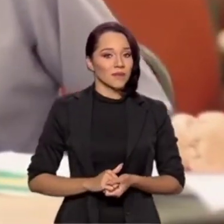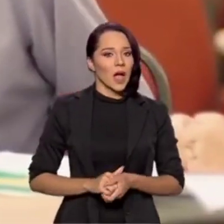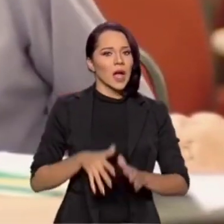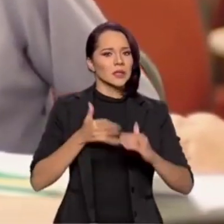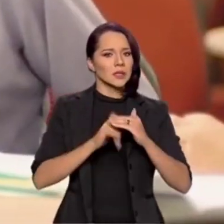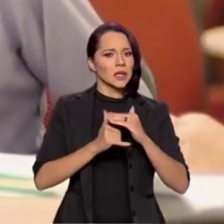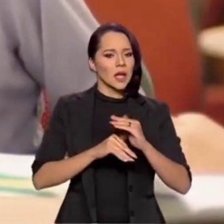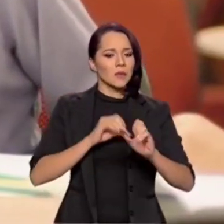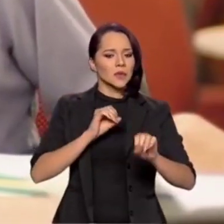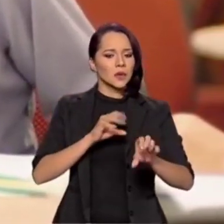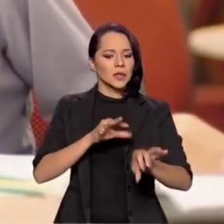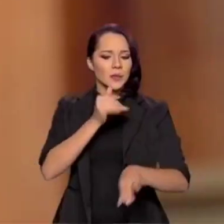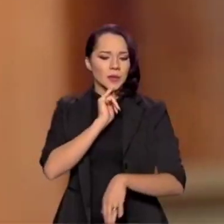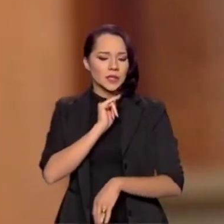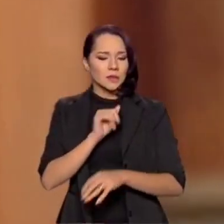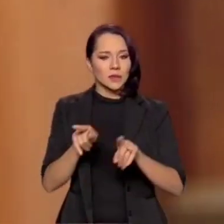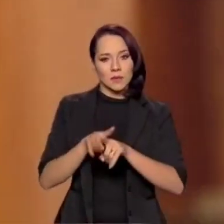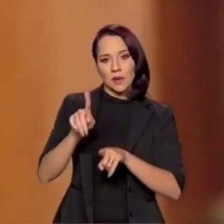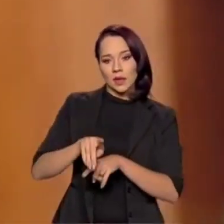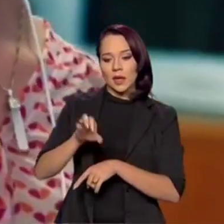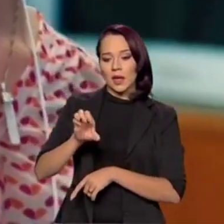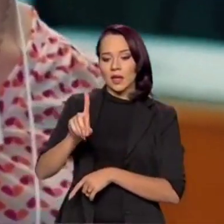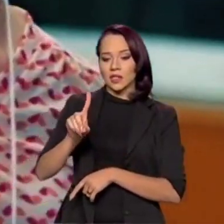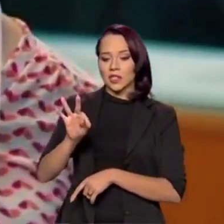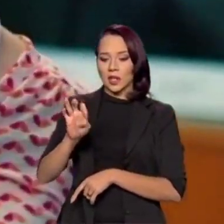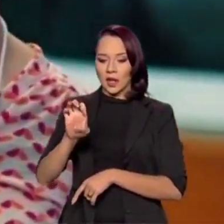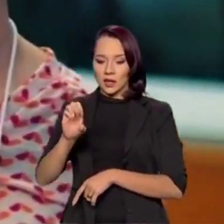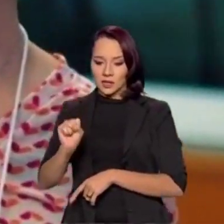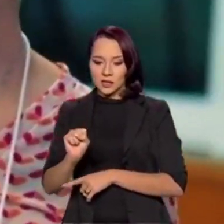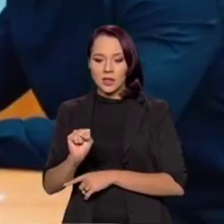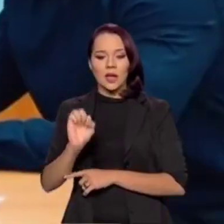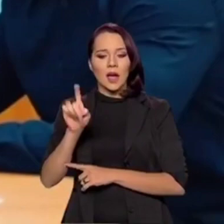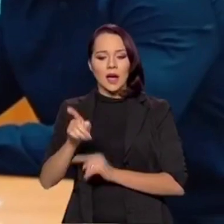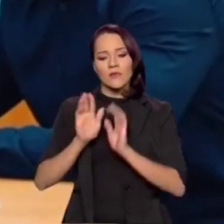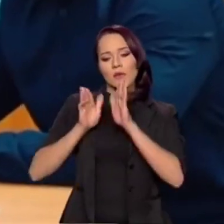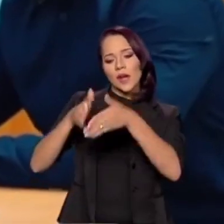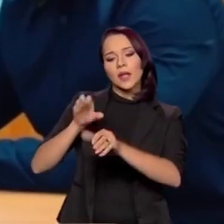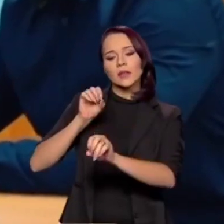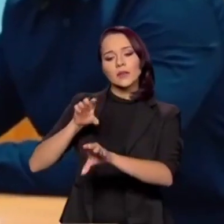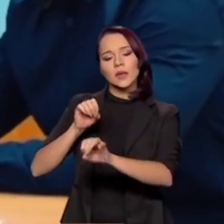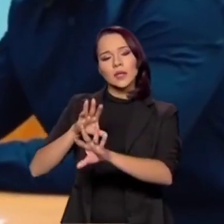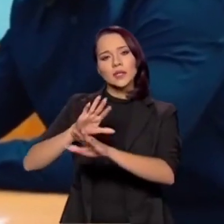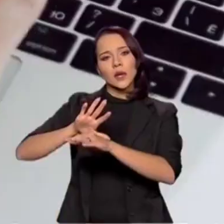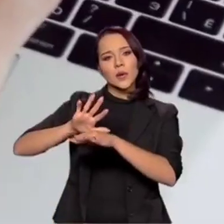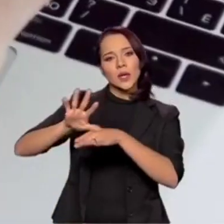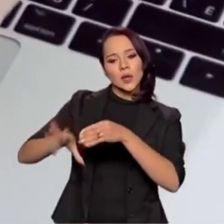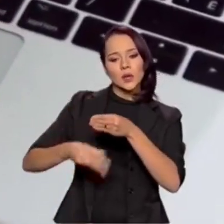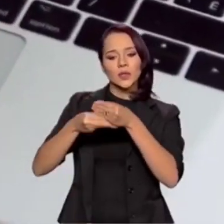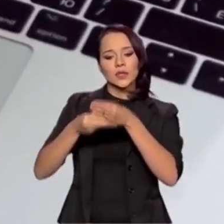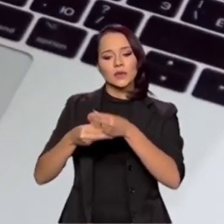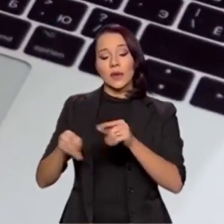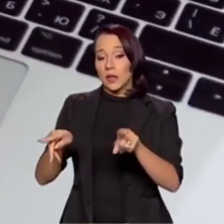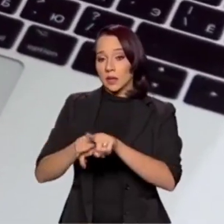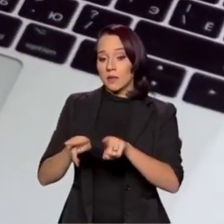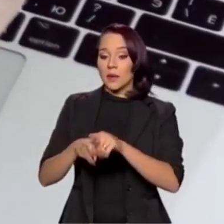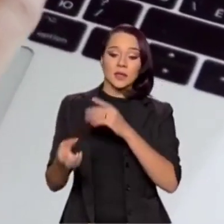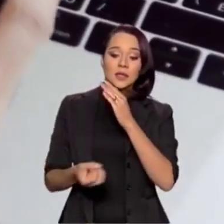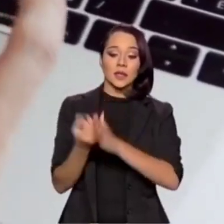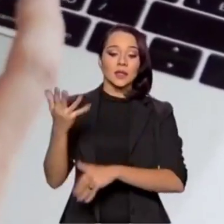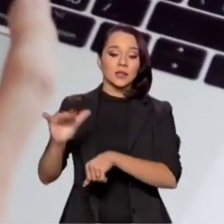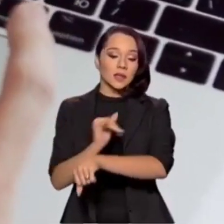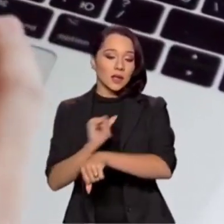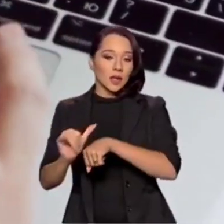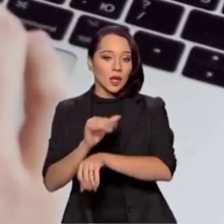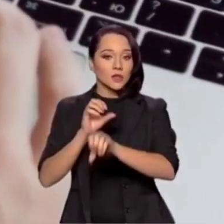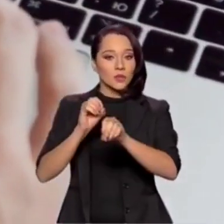de educação, por exemplo, também chamada de EdTechs, vão desde aquelas voltadas à educação inclusiva até as que criam ferramentas